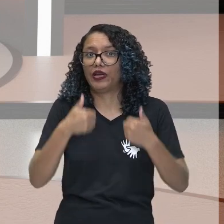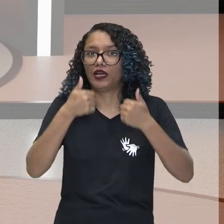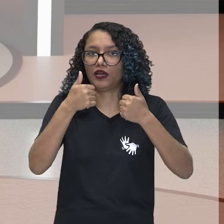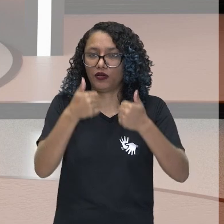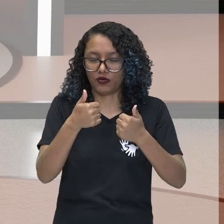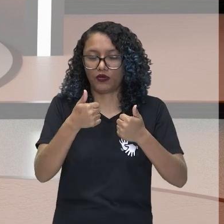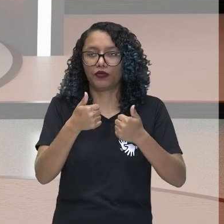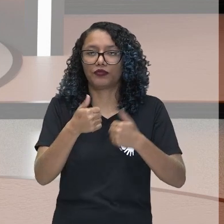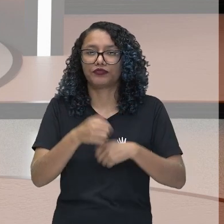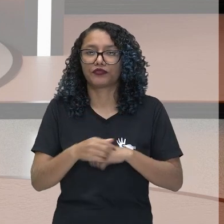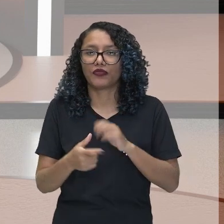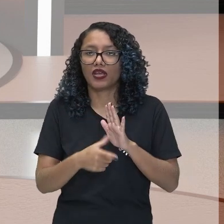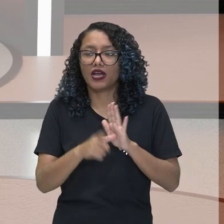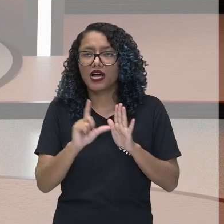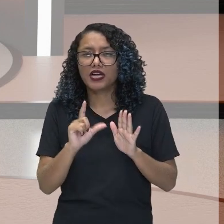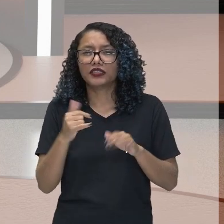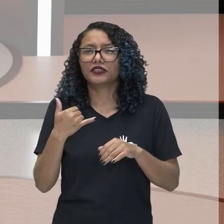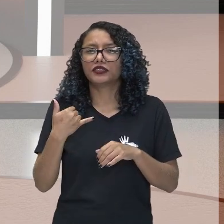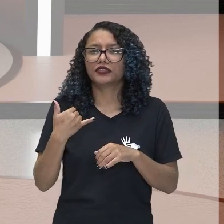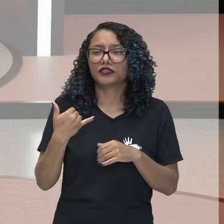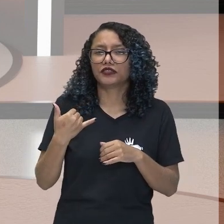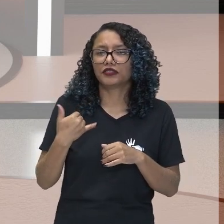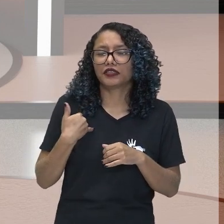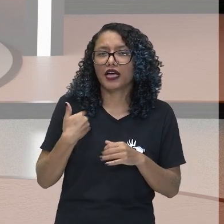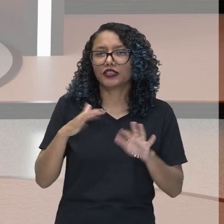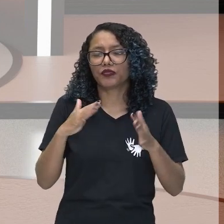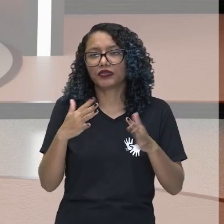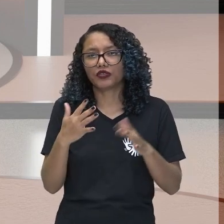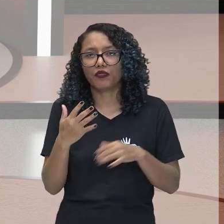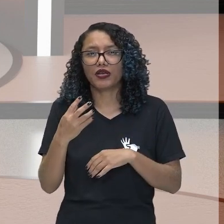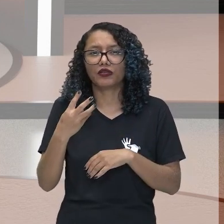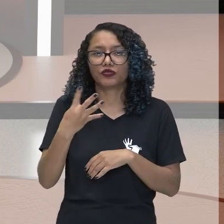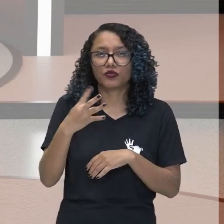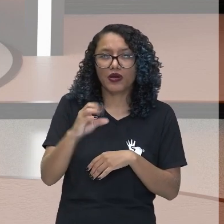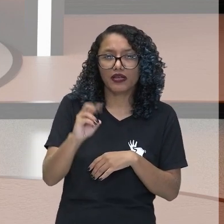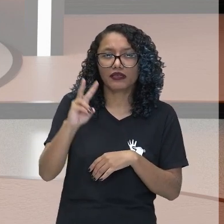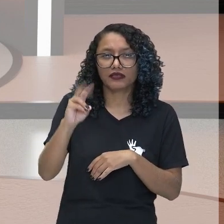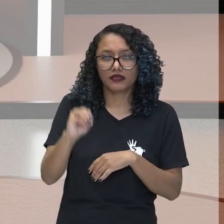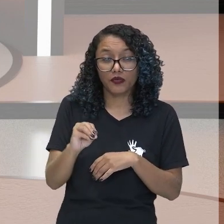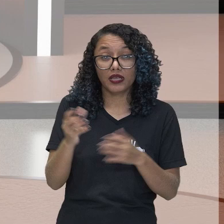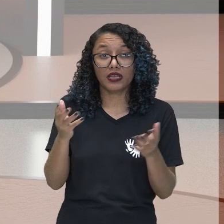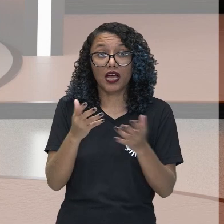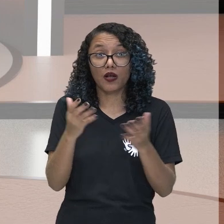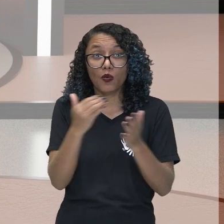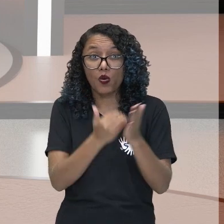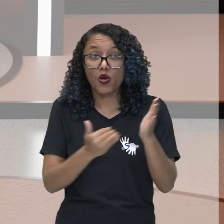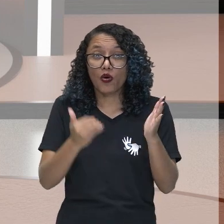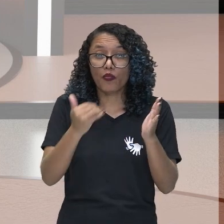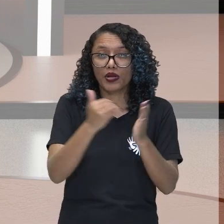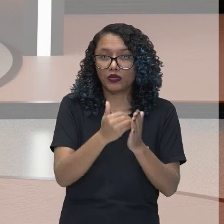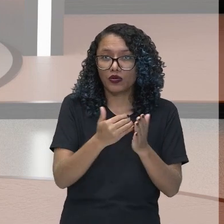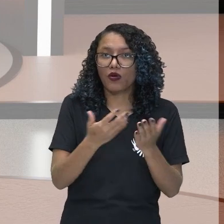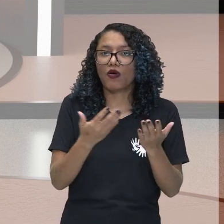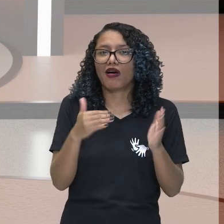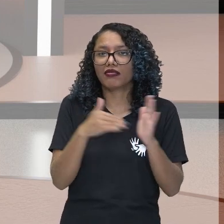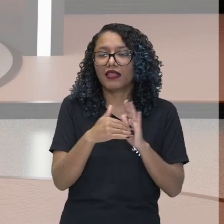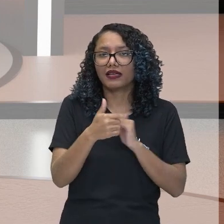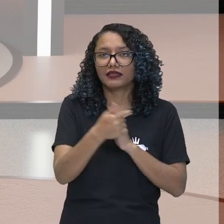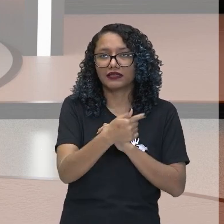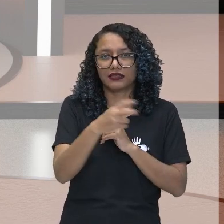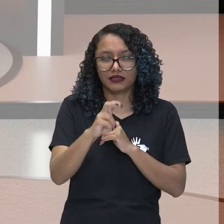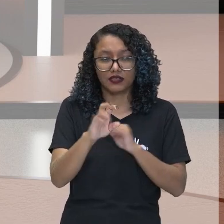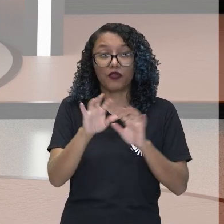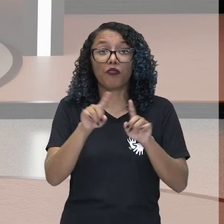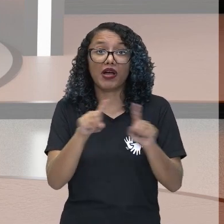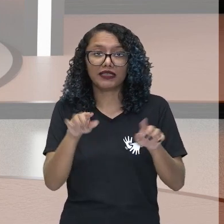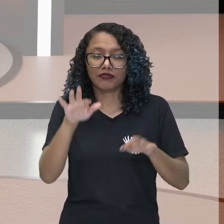normalmente ali viviam até os 40, 50 anos de idade, aumentou, indo até 75. É uma média, tá, gente? Lógico que